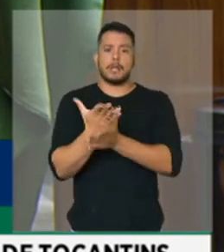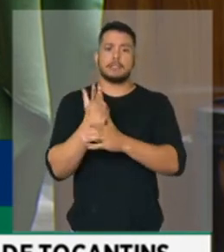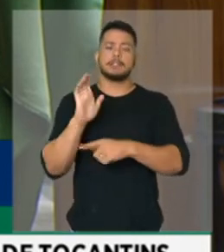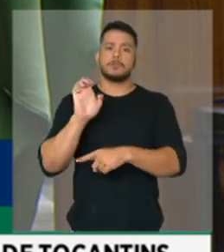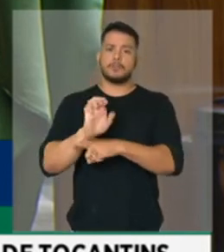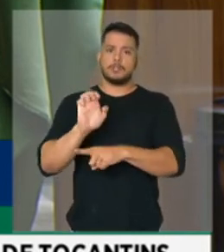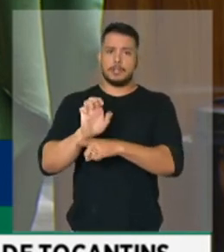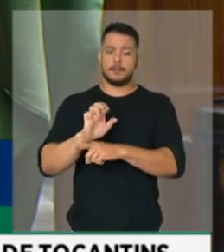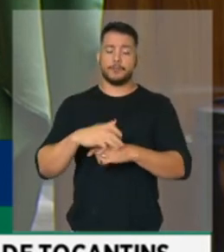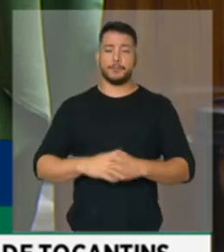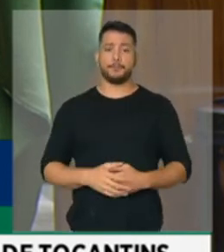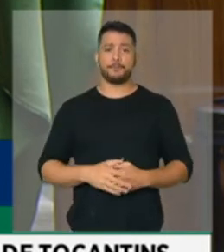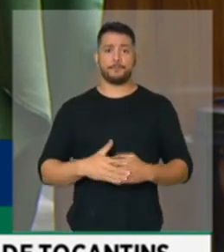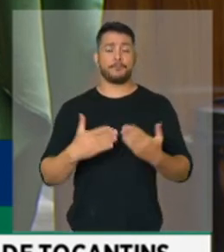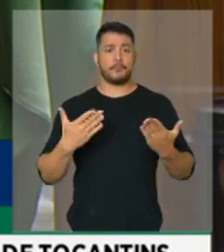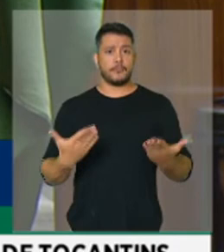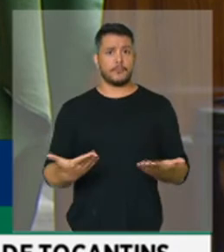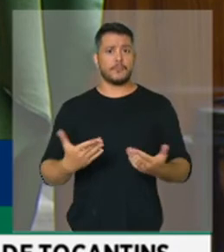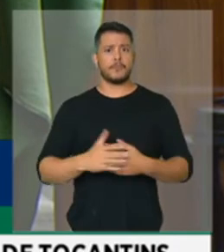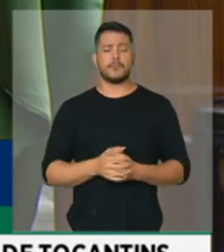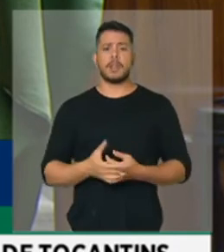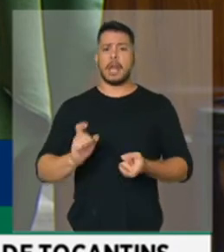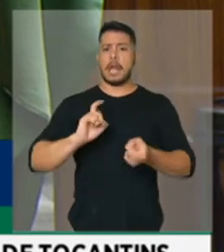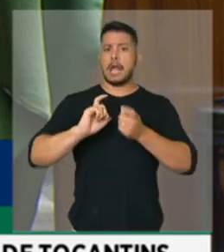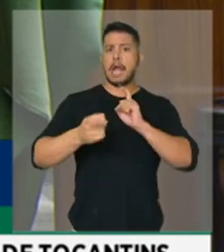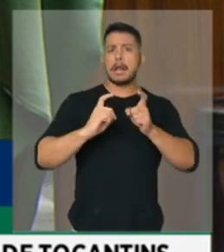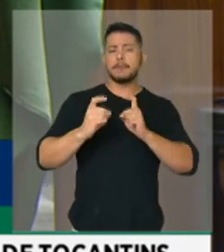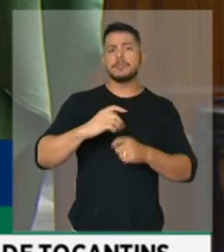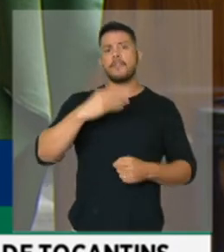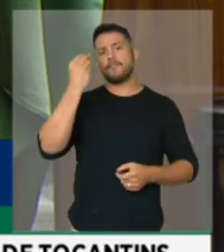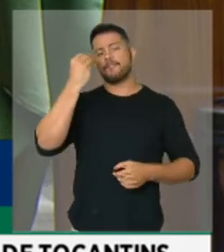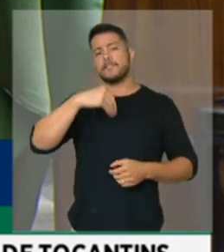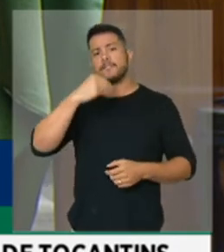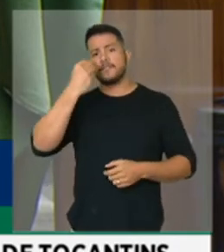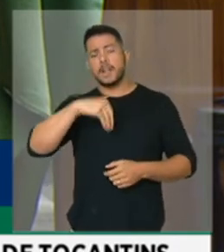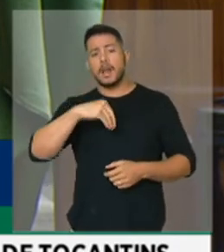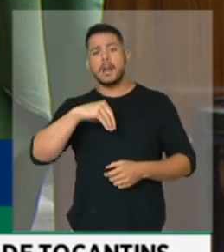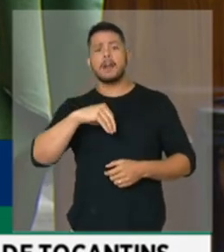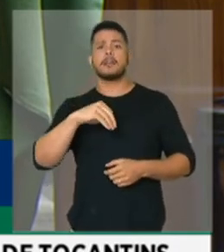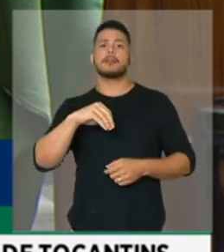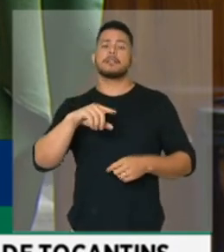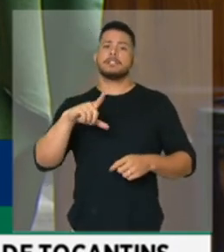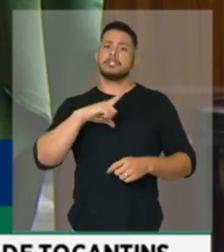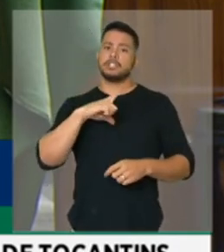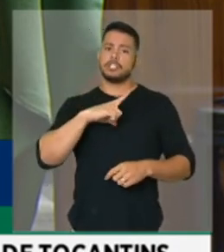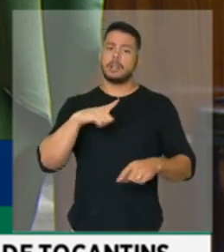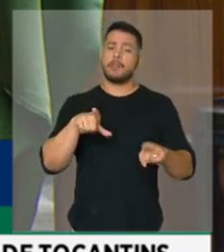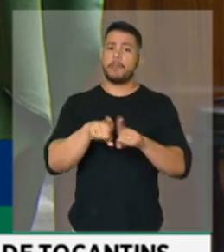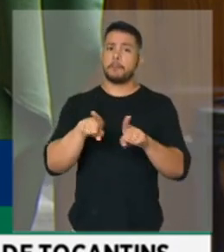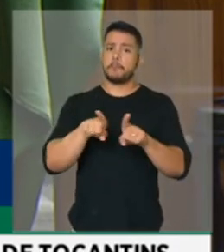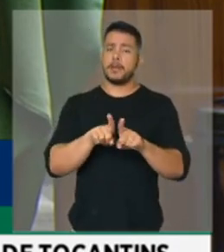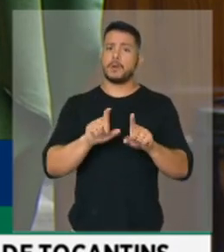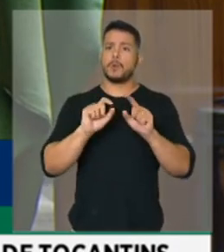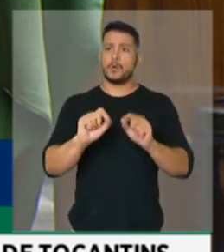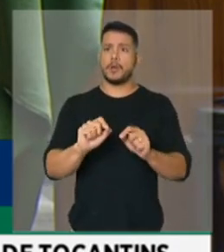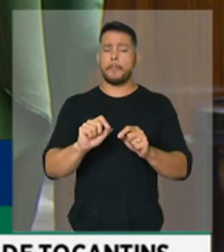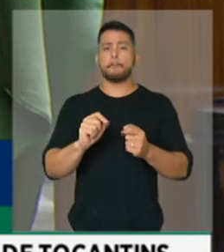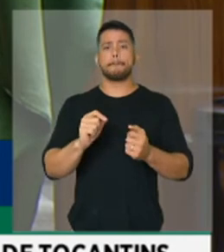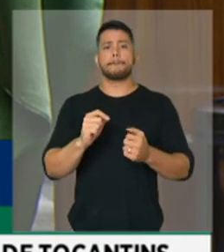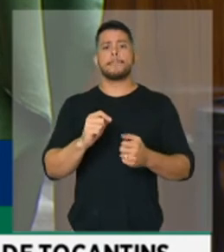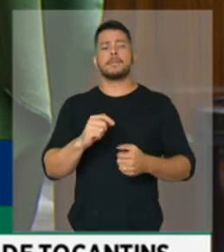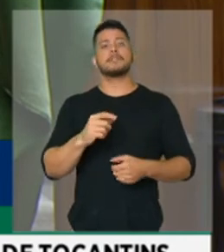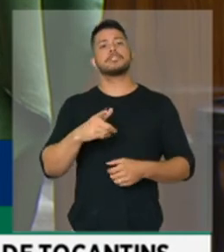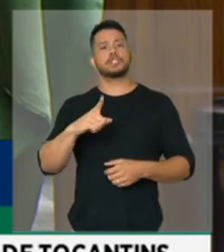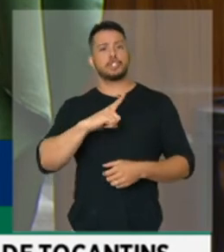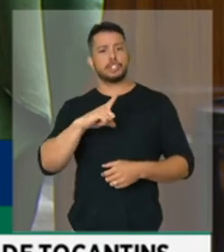A conjuntura administrativa precária, incerta, contrastava com a preeminência na adoção